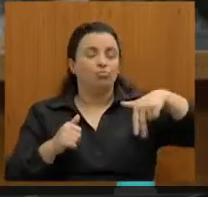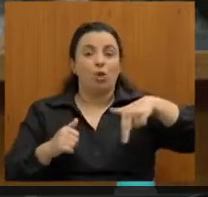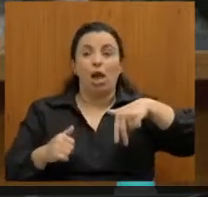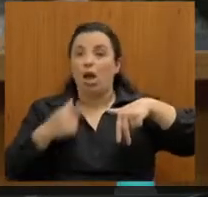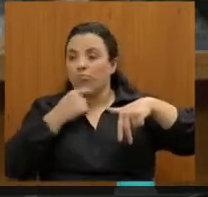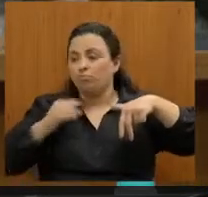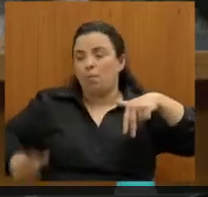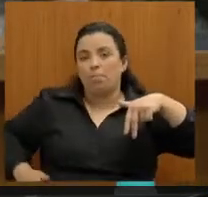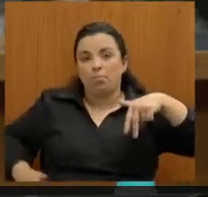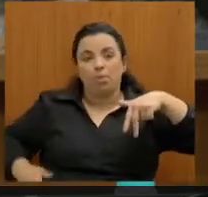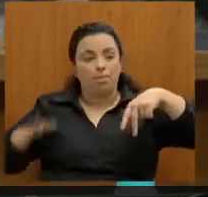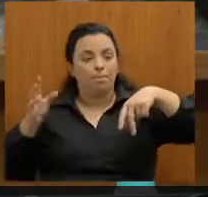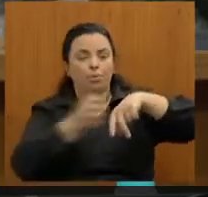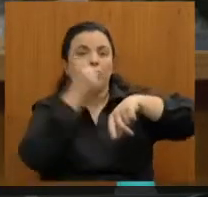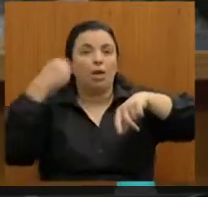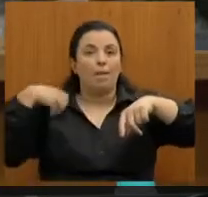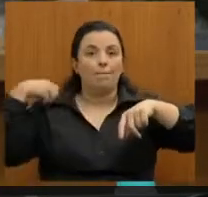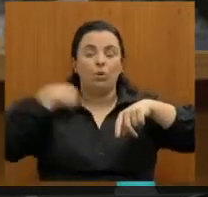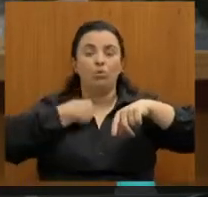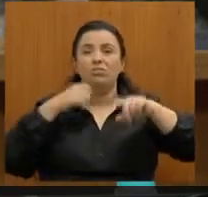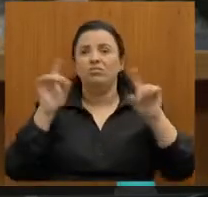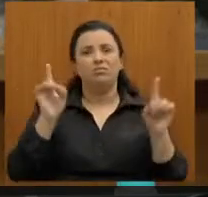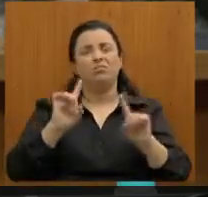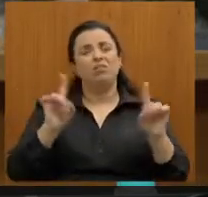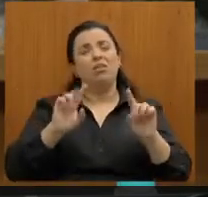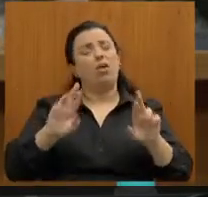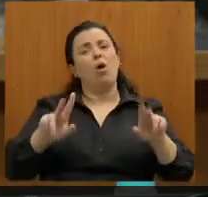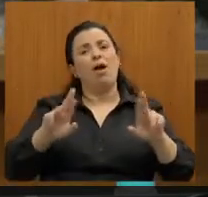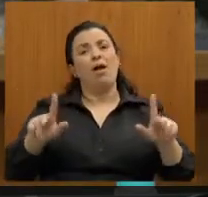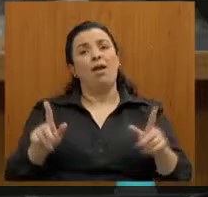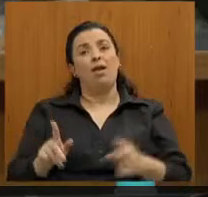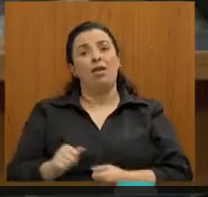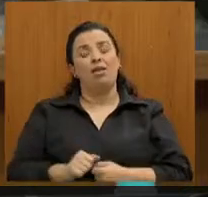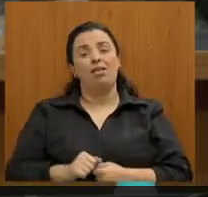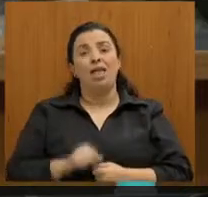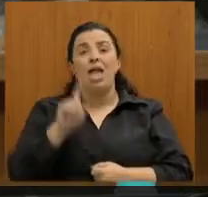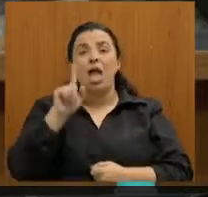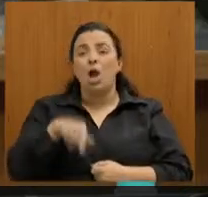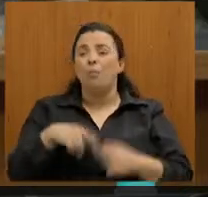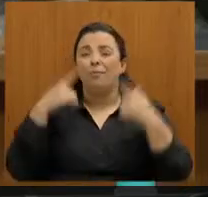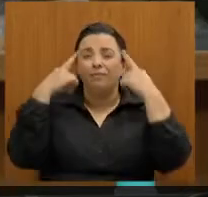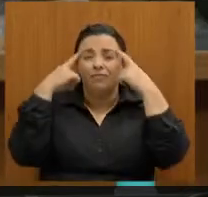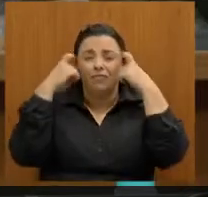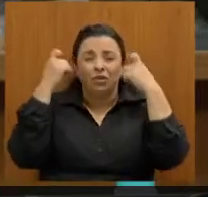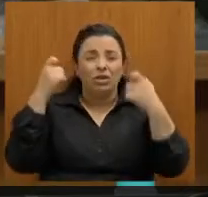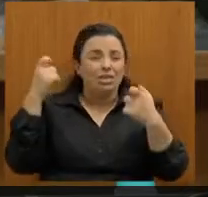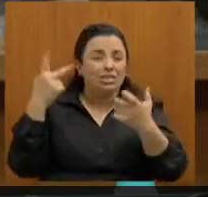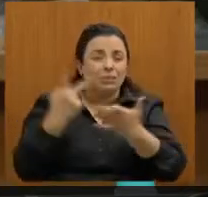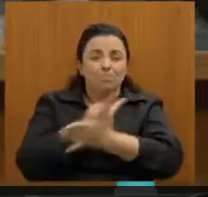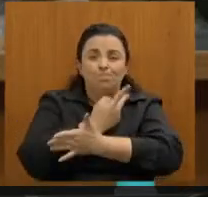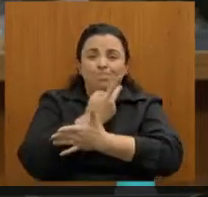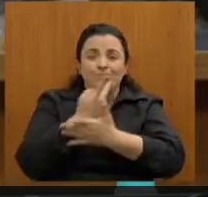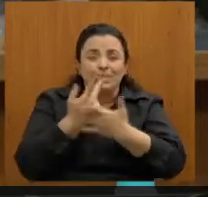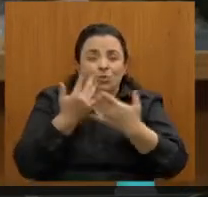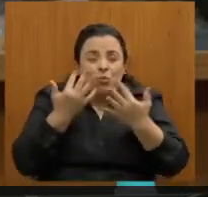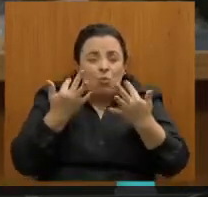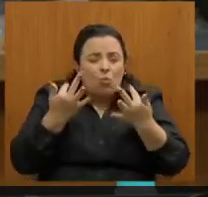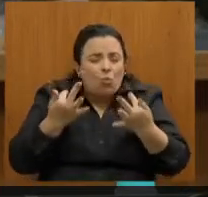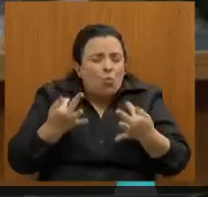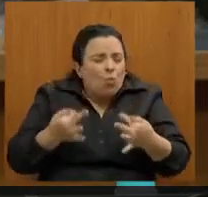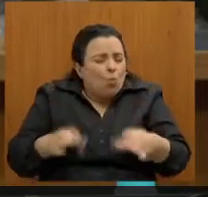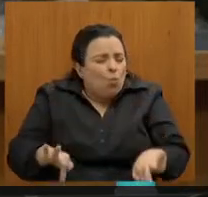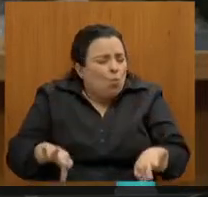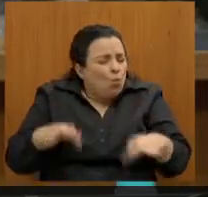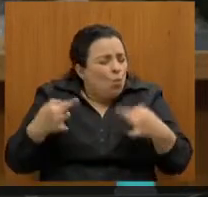não é isso é uma violência que acontece de forma muito dolorosa dentro da sua